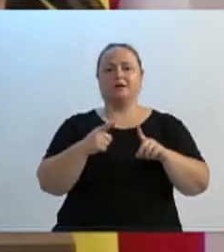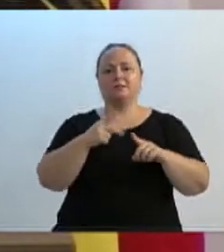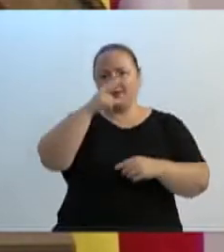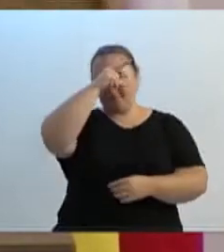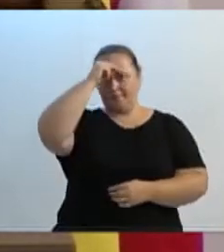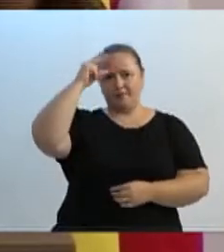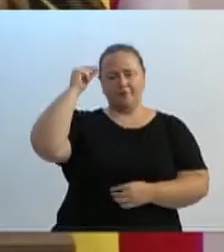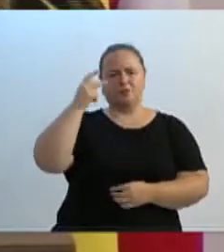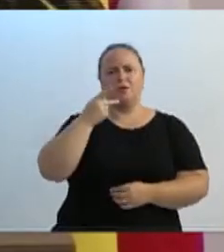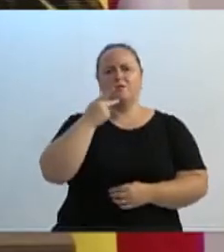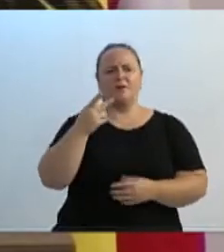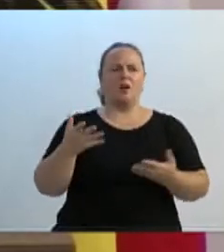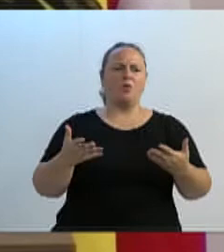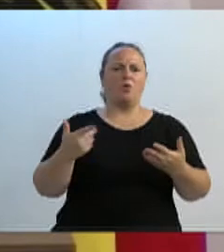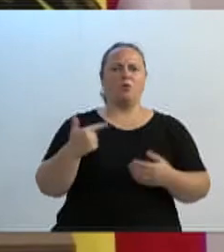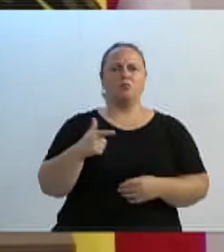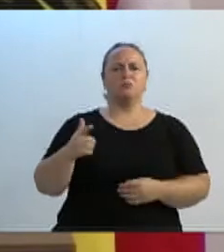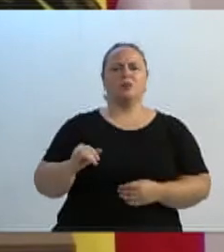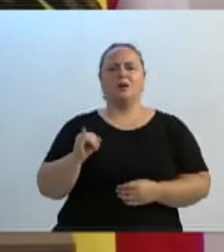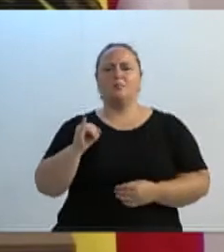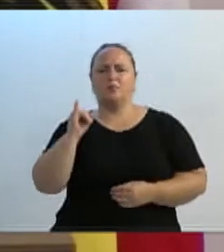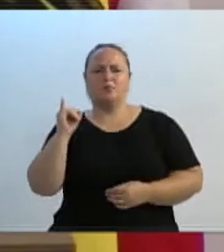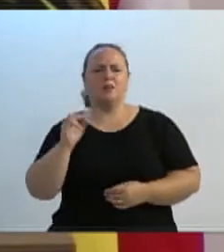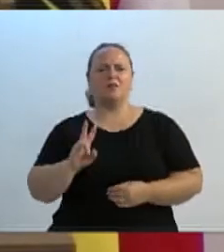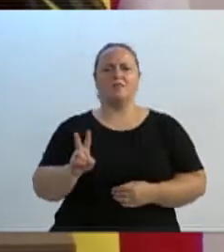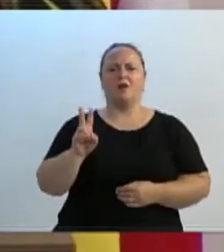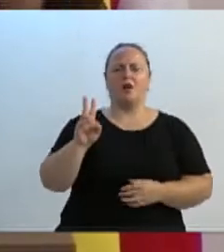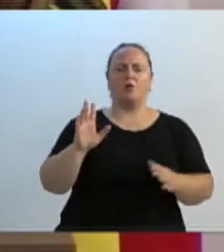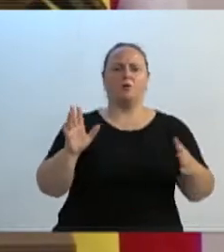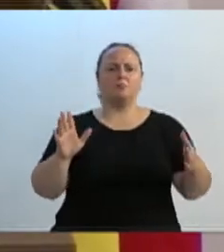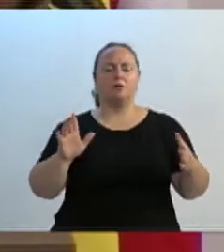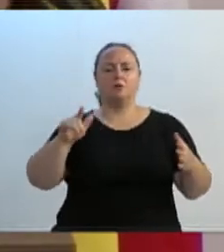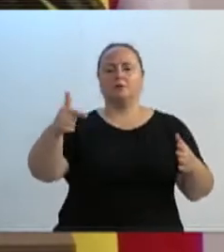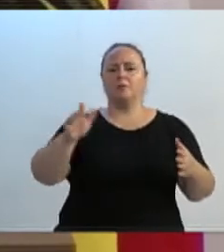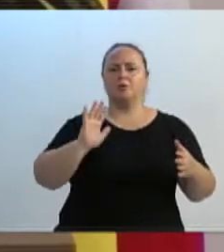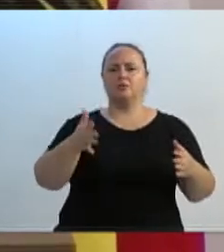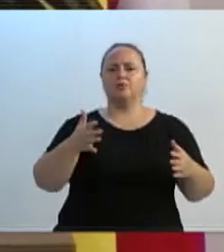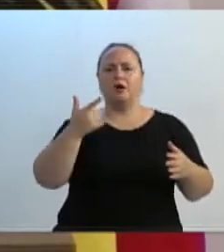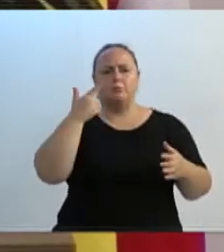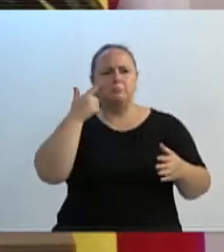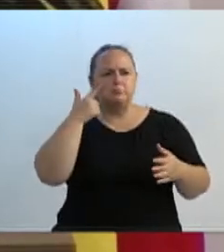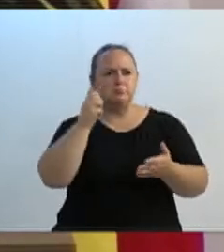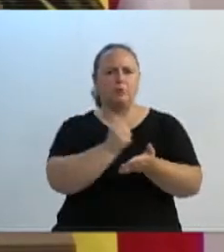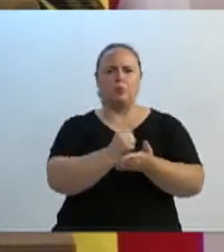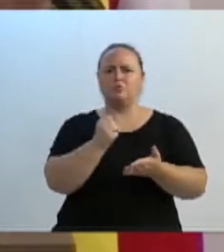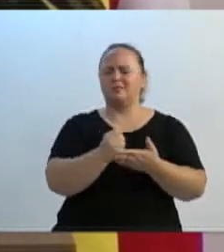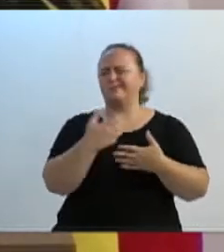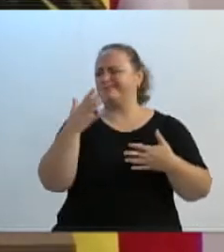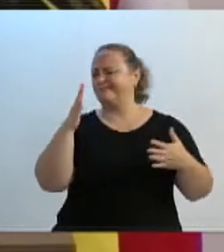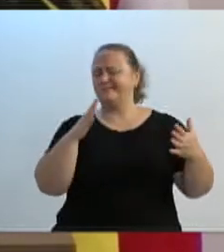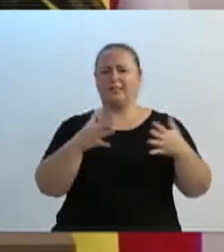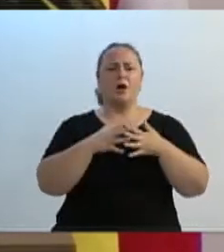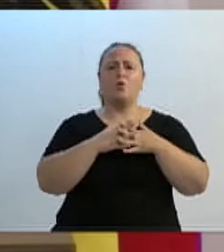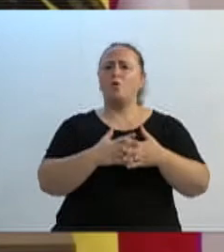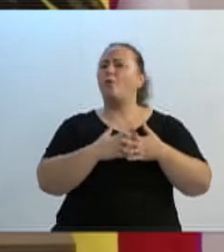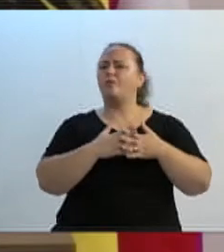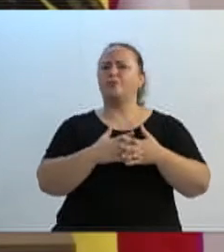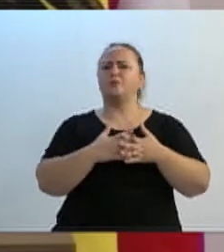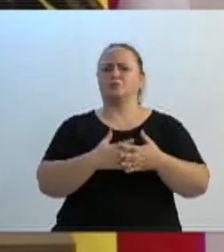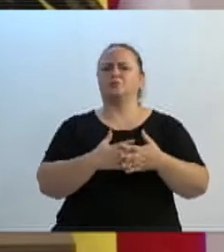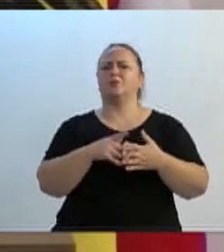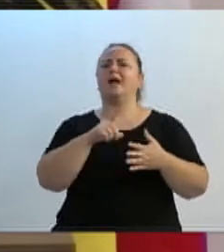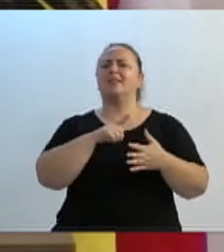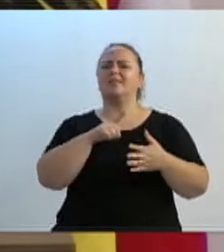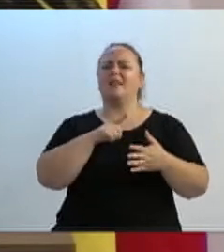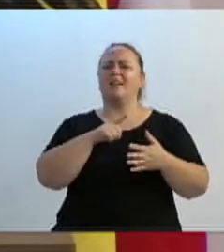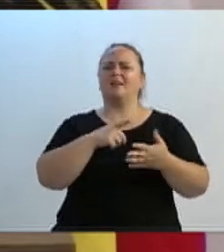muita importância, depois fez uma situação ali e disse que já estava previsto no contrato uma história mal resolvida com 3 versões diferentes. Eu tenho tudo